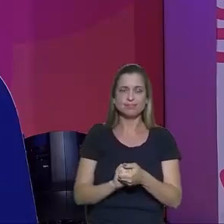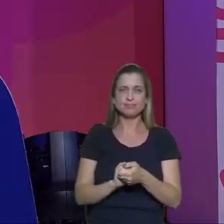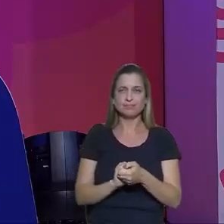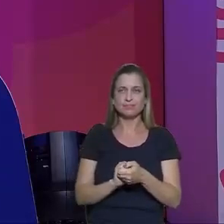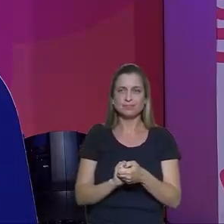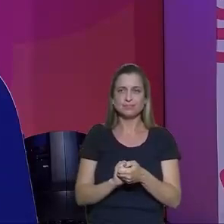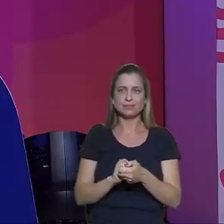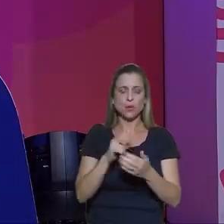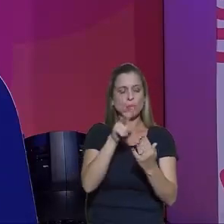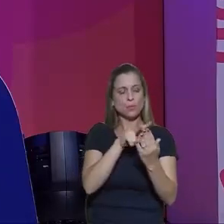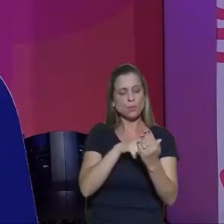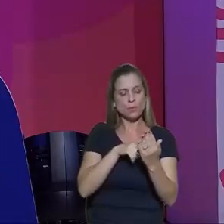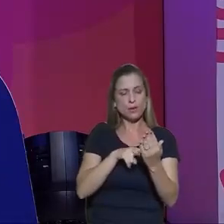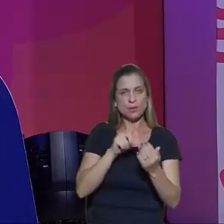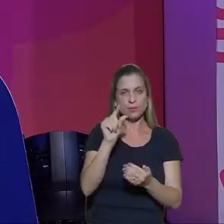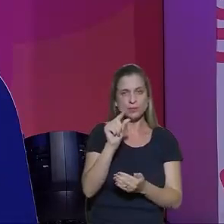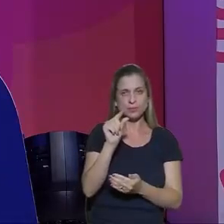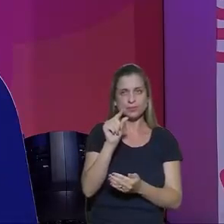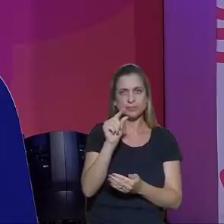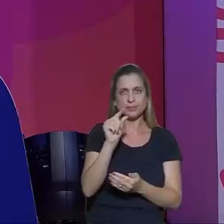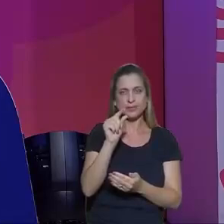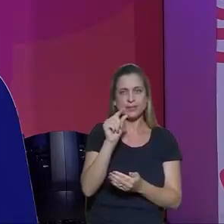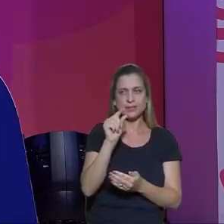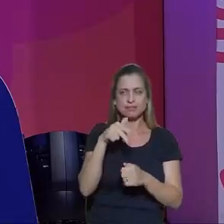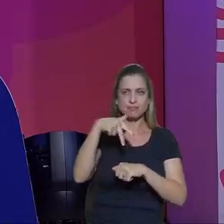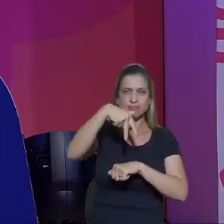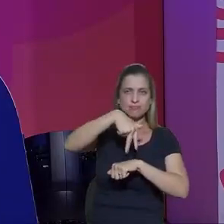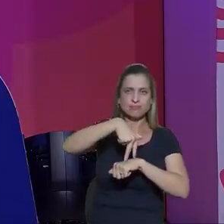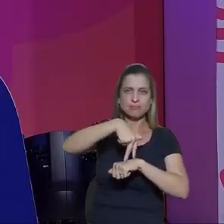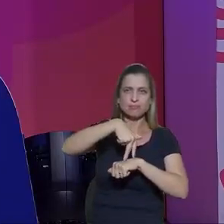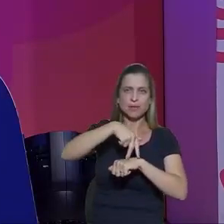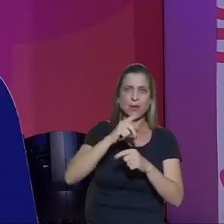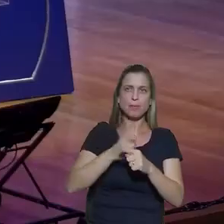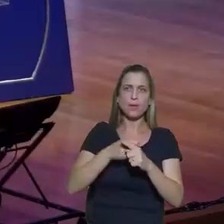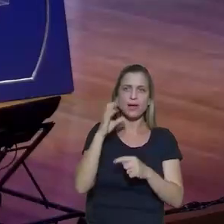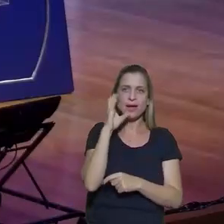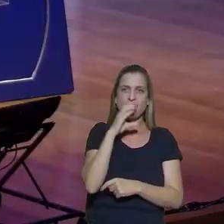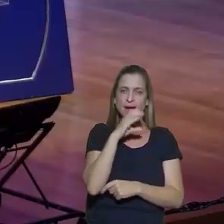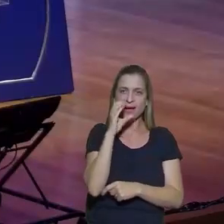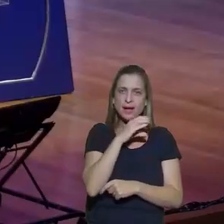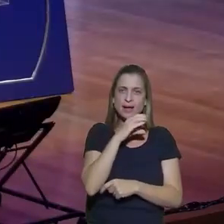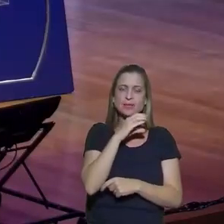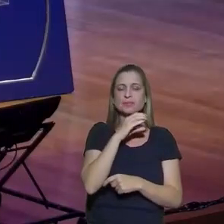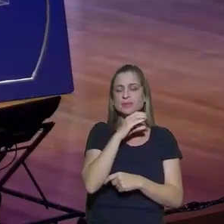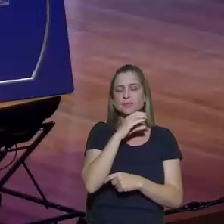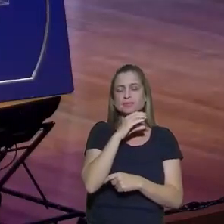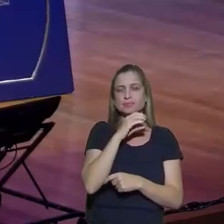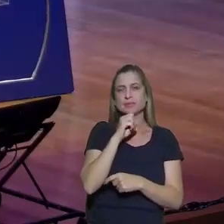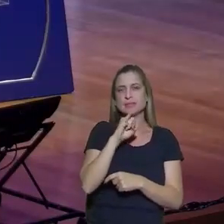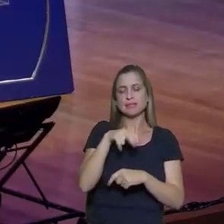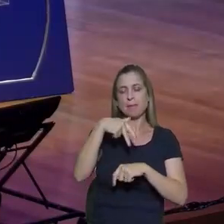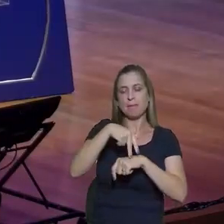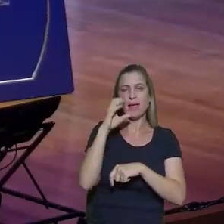Vou ler um trecho aqui, rapidinho. Eu vou tentar ler de pé, porque eu consigo ler mais rápido. Eu tenho uma coisa com o diafragma, se eu ler de pé, eu leio